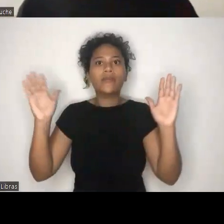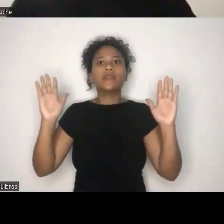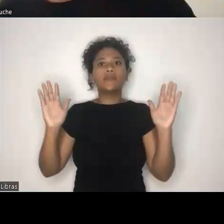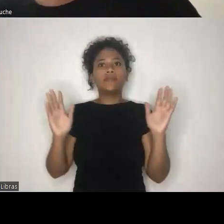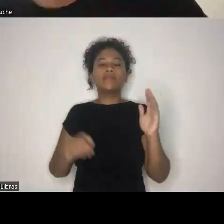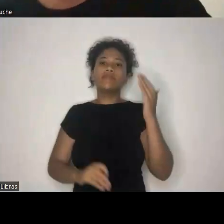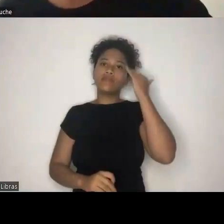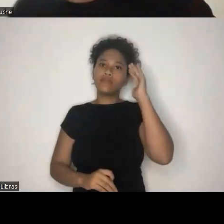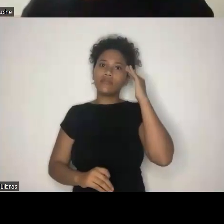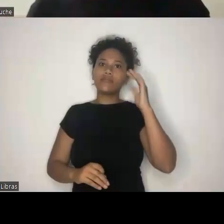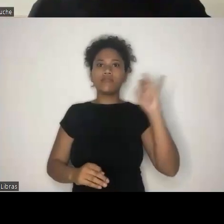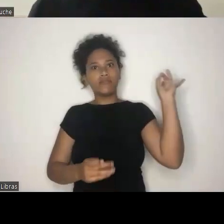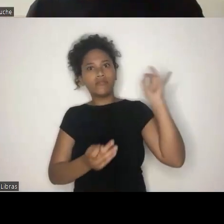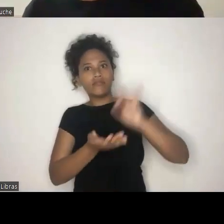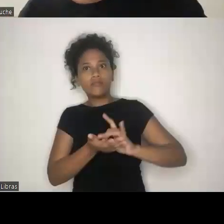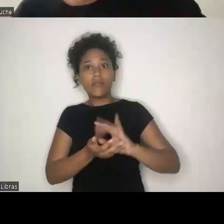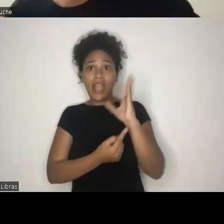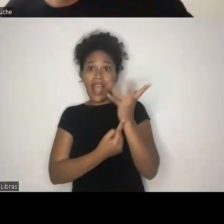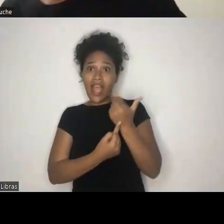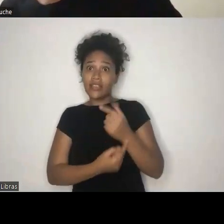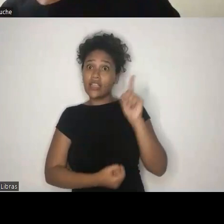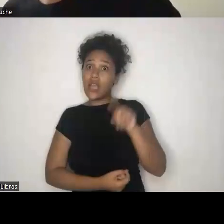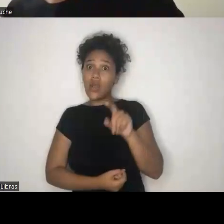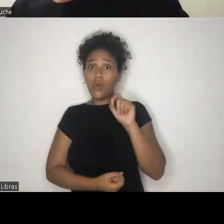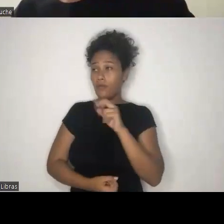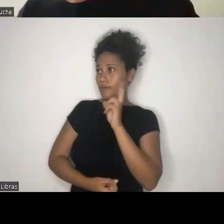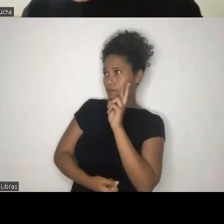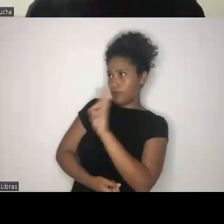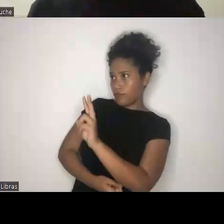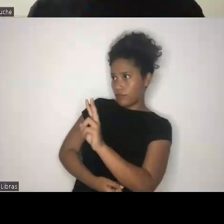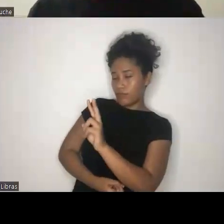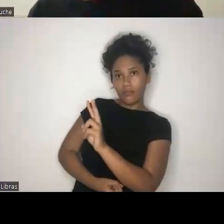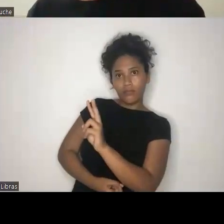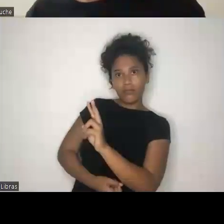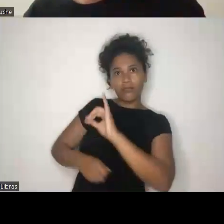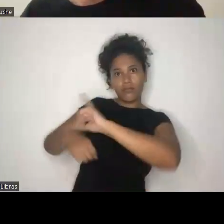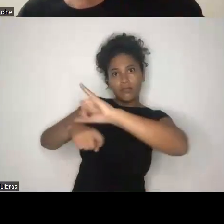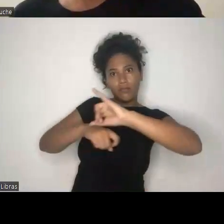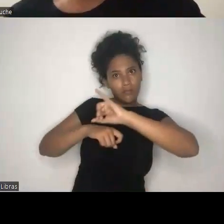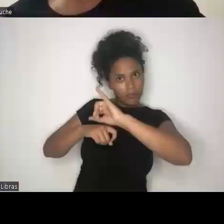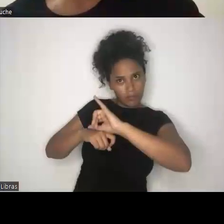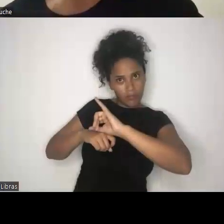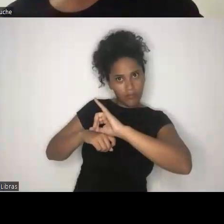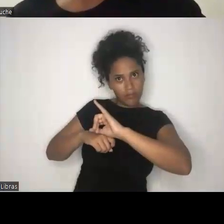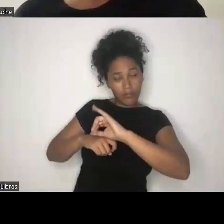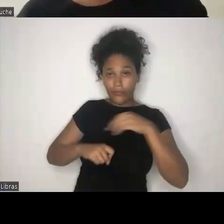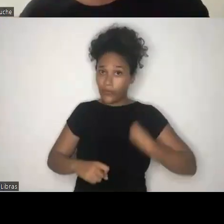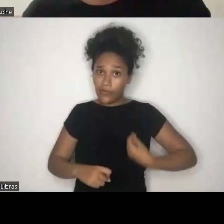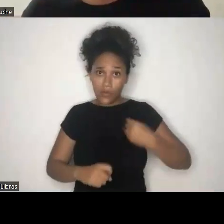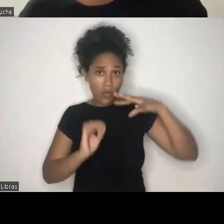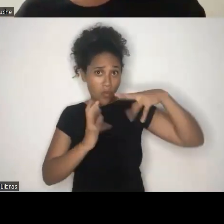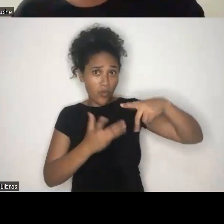é a arte ela vira um produto quando ela vai para uma galeria a gente vive num mundo que a